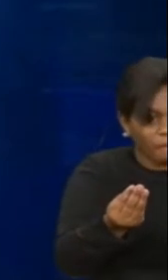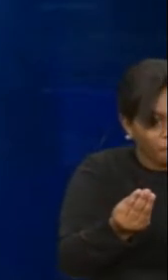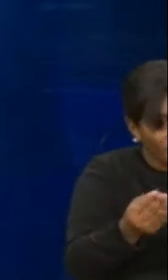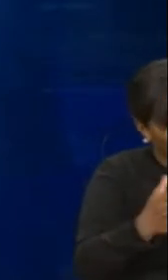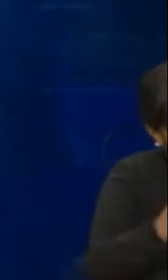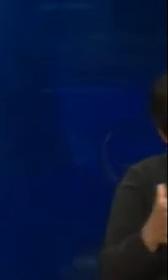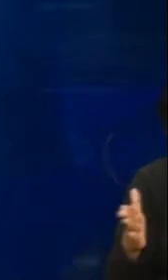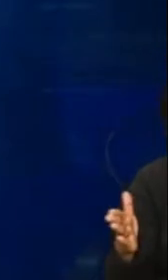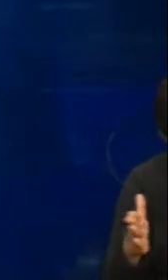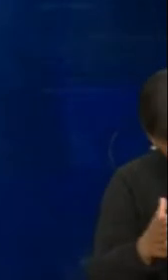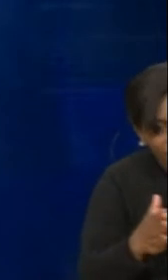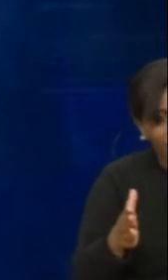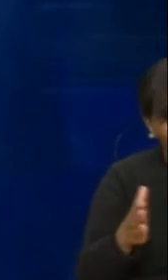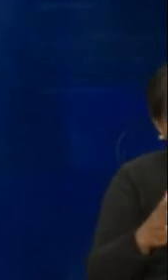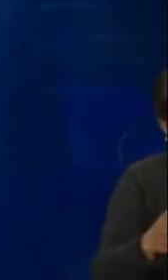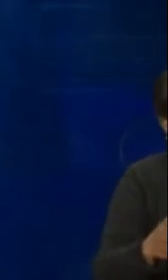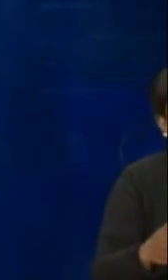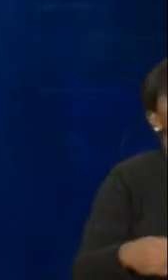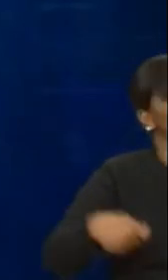da vitória te entregar.